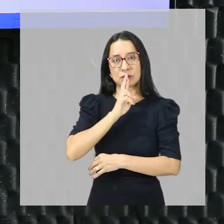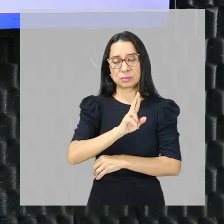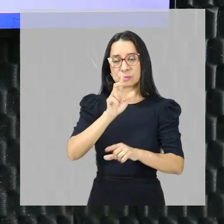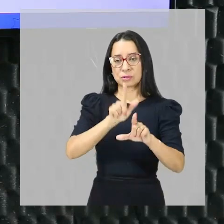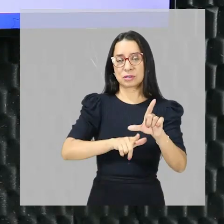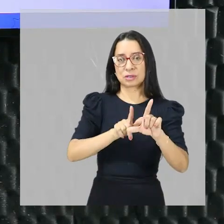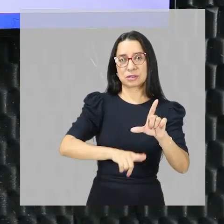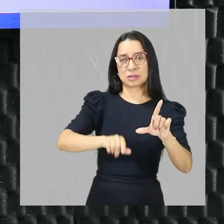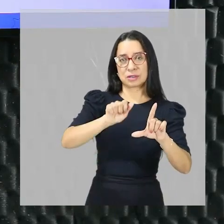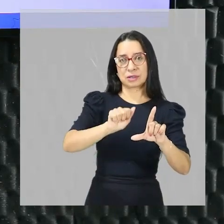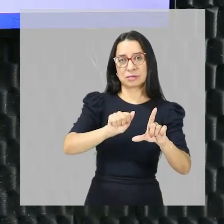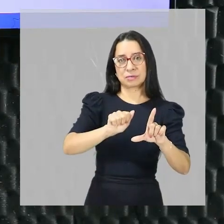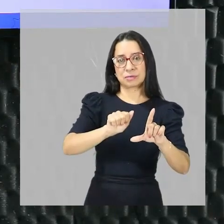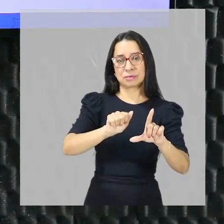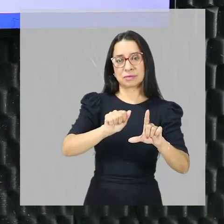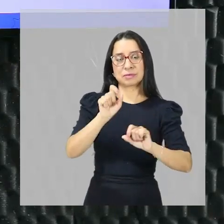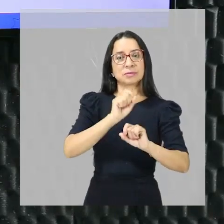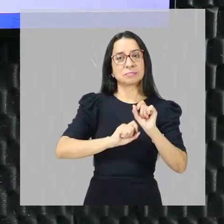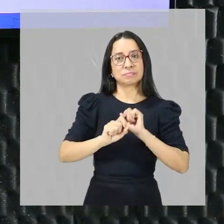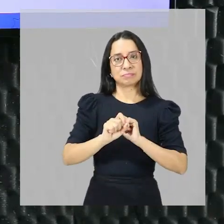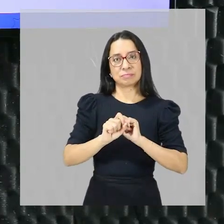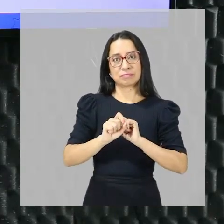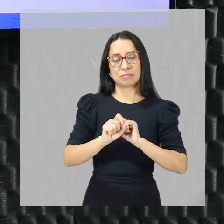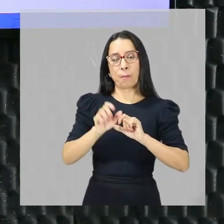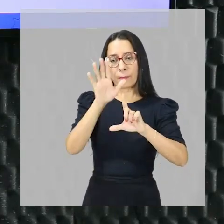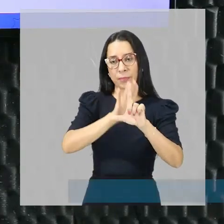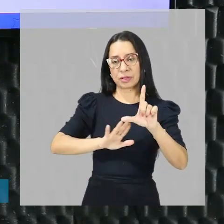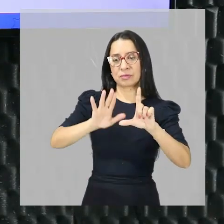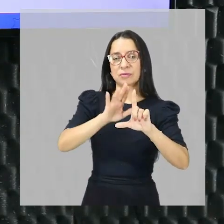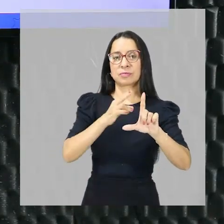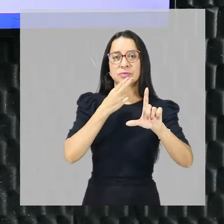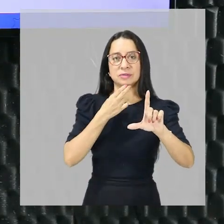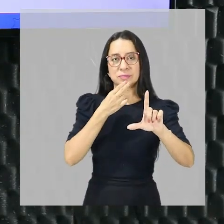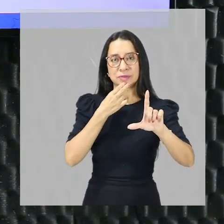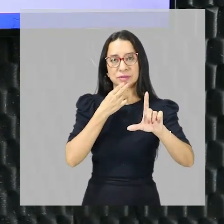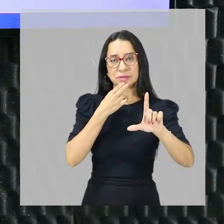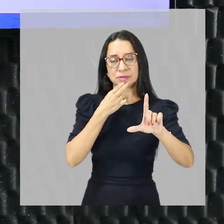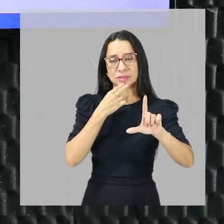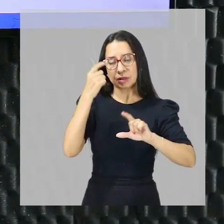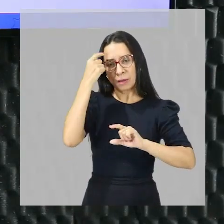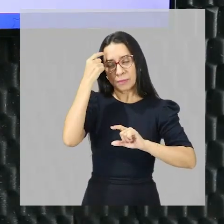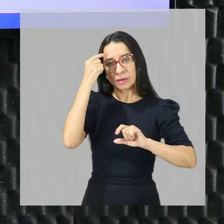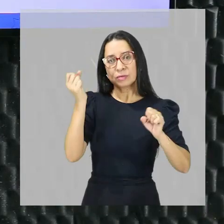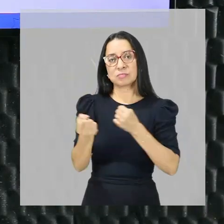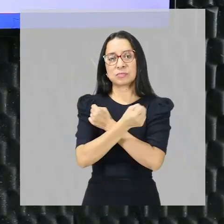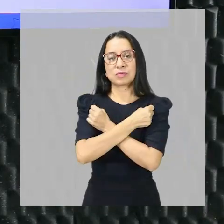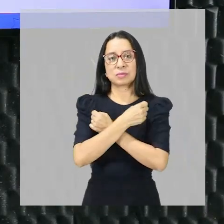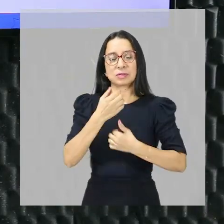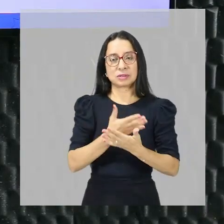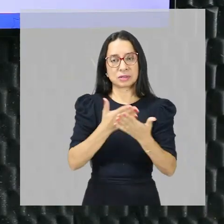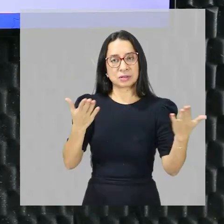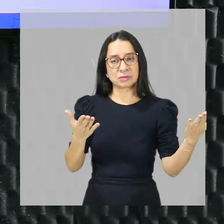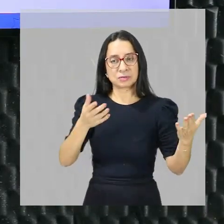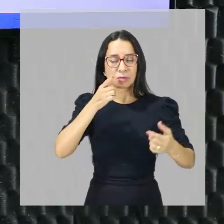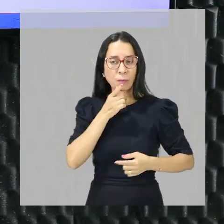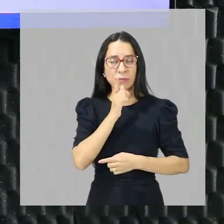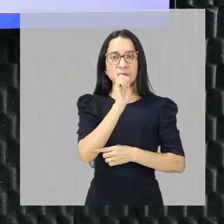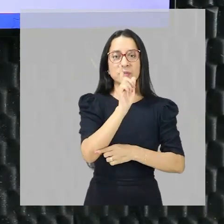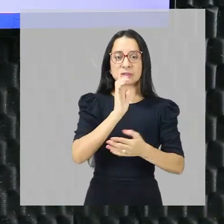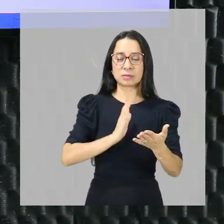a grande vantagem. Galerinha, plataforma Gonçalves Dias na mente. Um abraço a todos. Vamos buscar essa